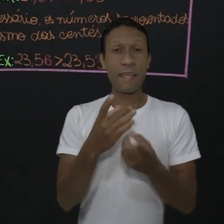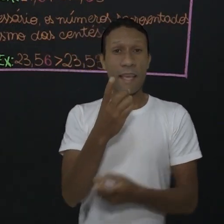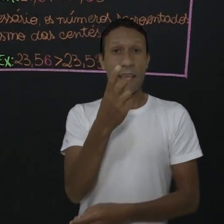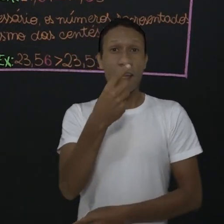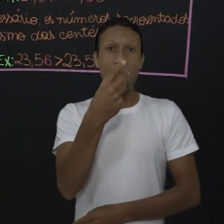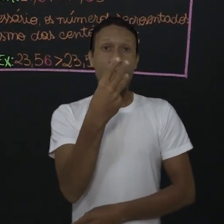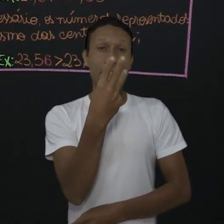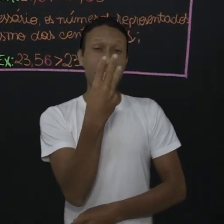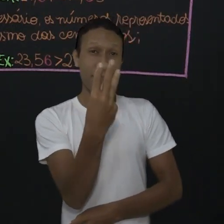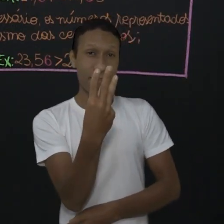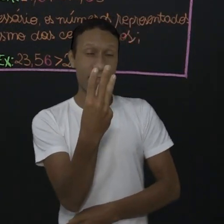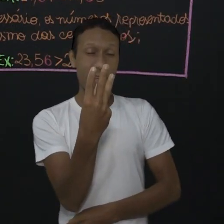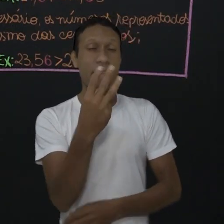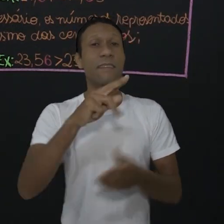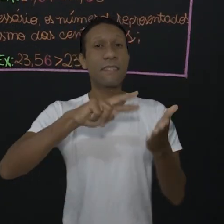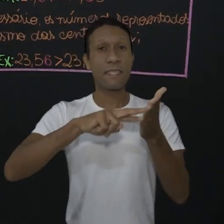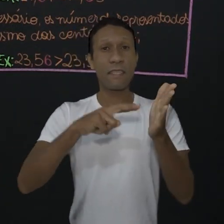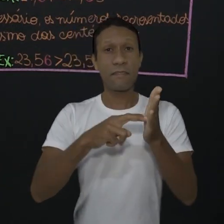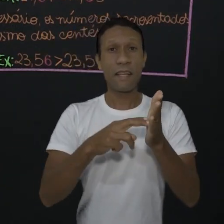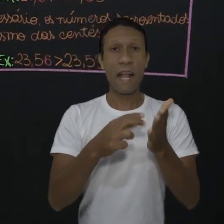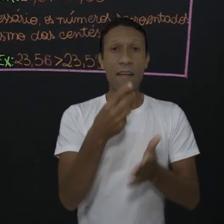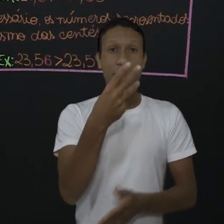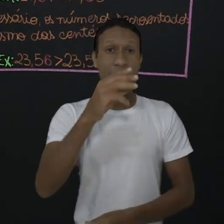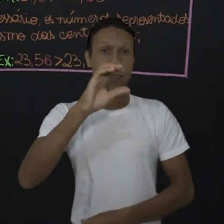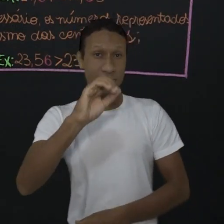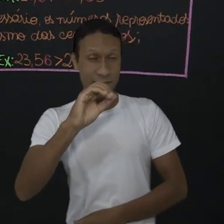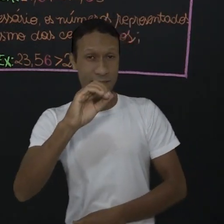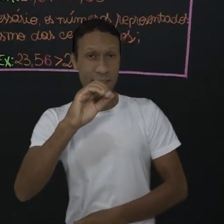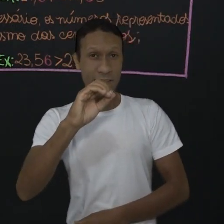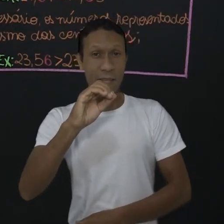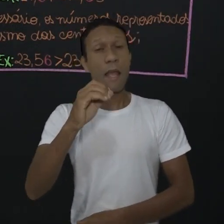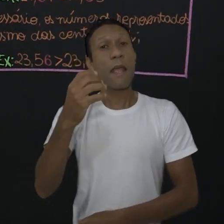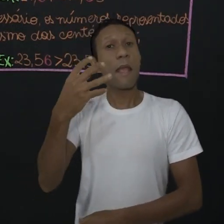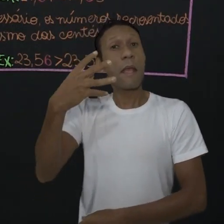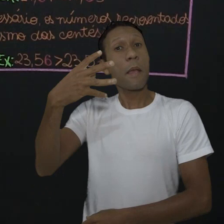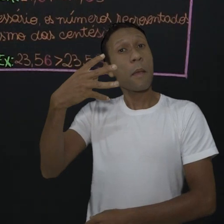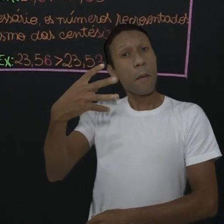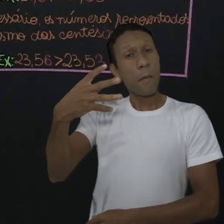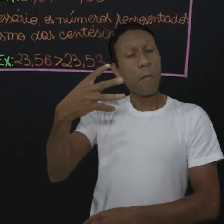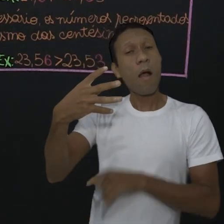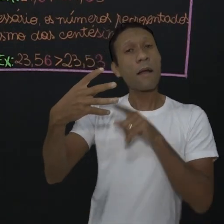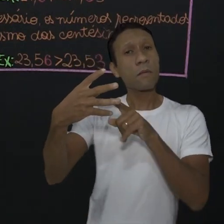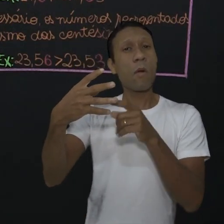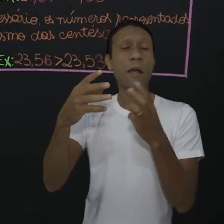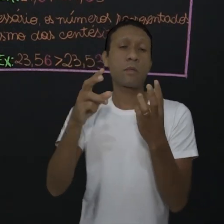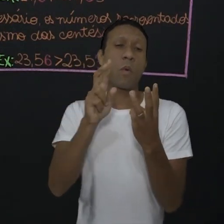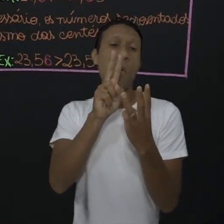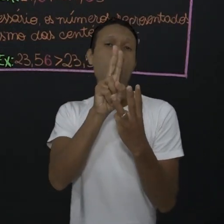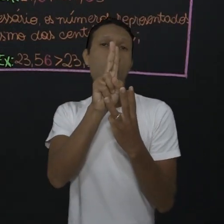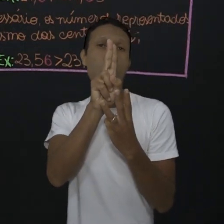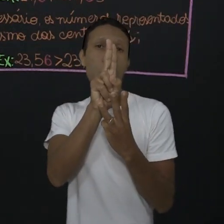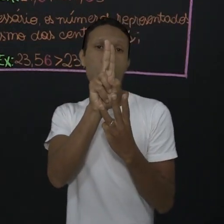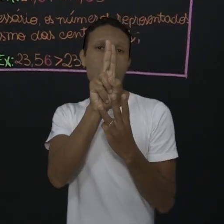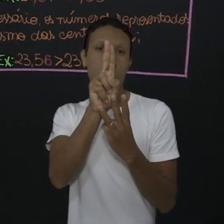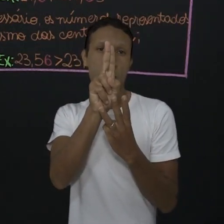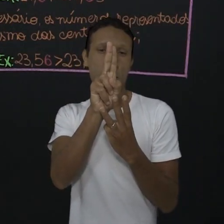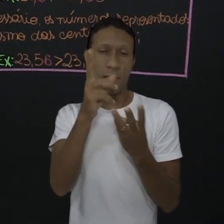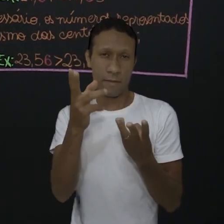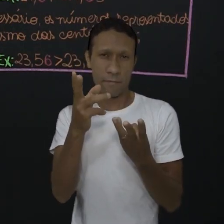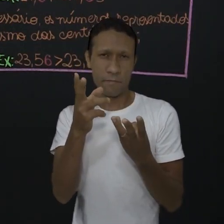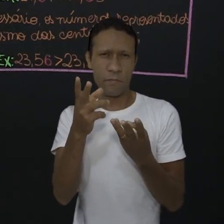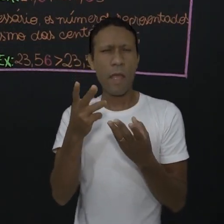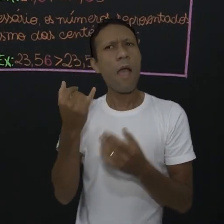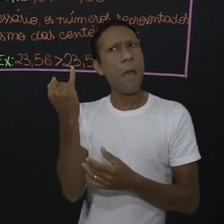a 3 dezenas. Tá certo? E o 4 são as 4 unidades. É importante